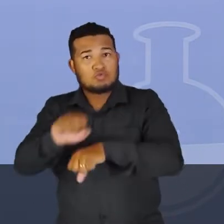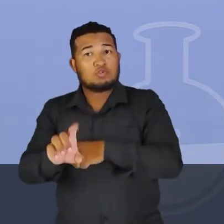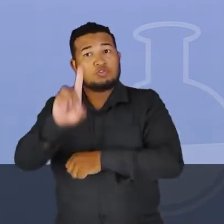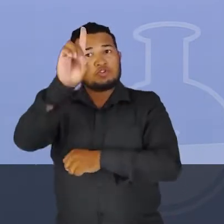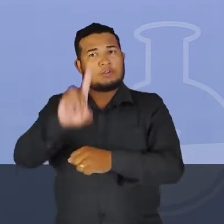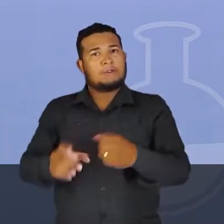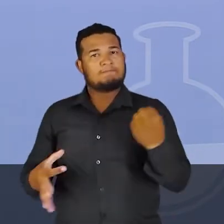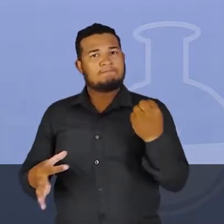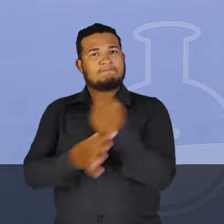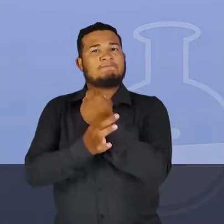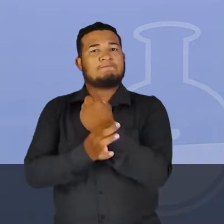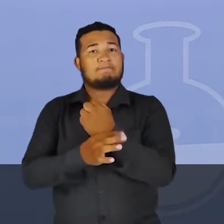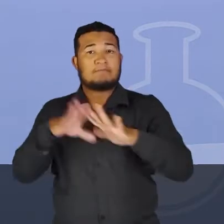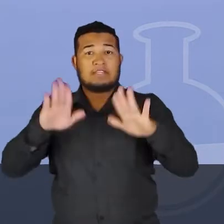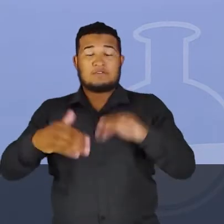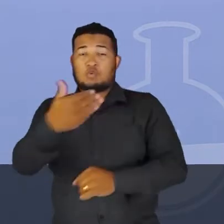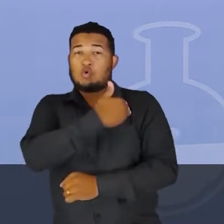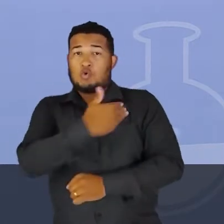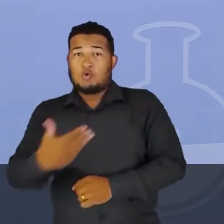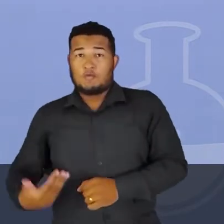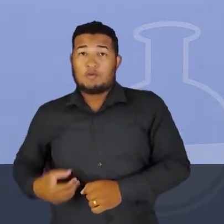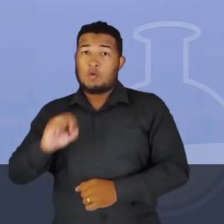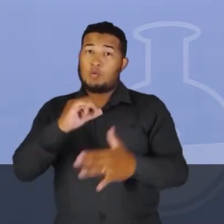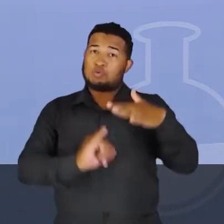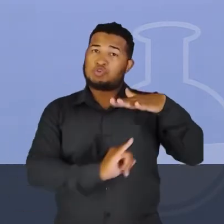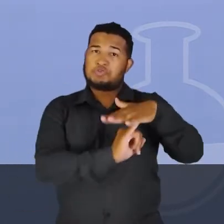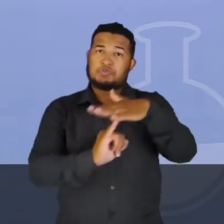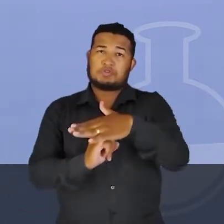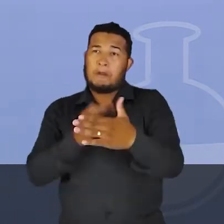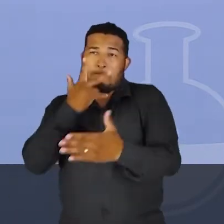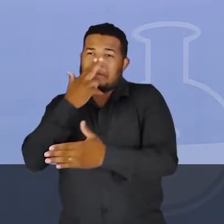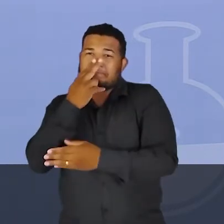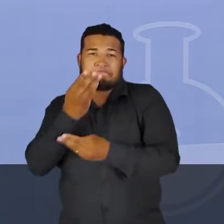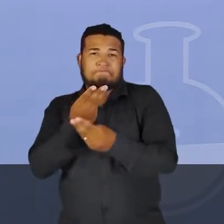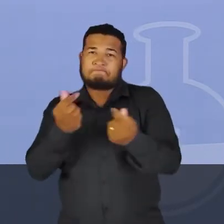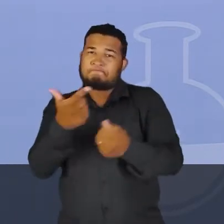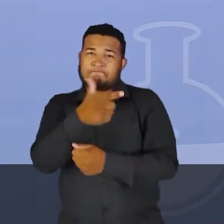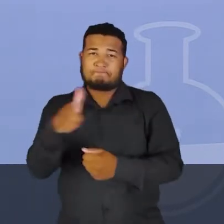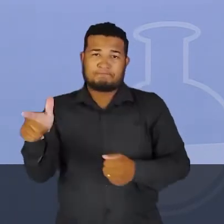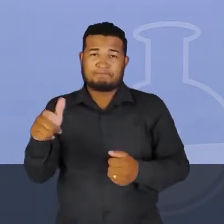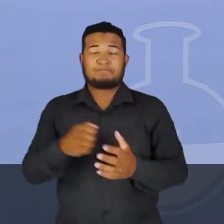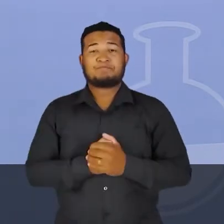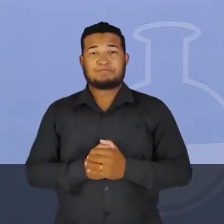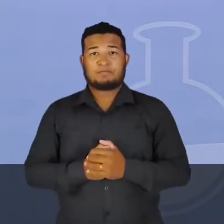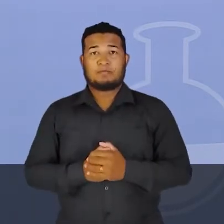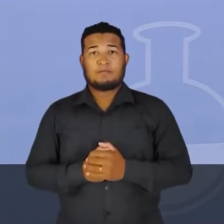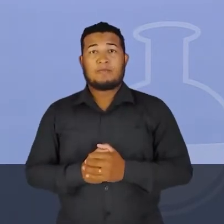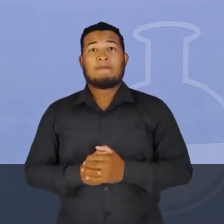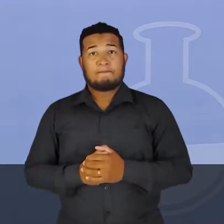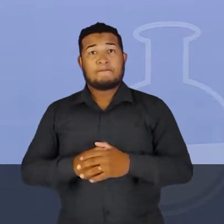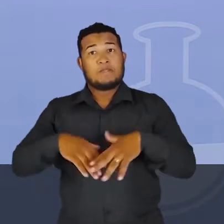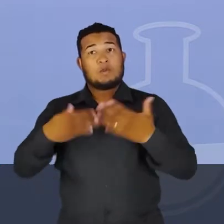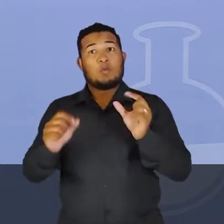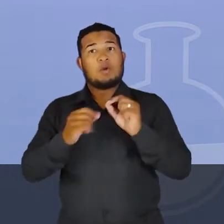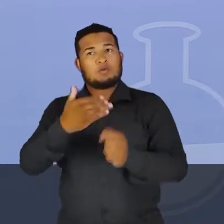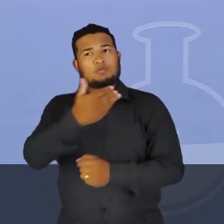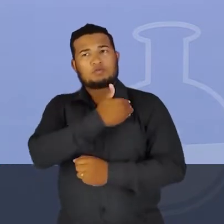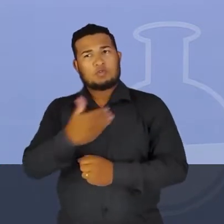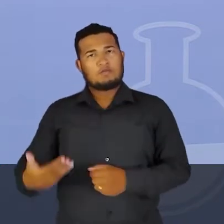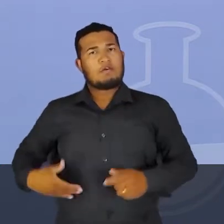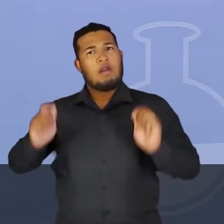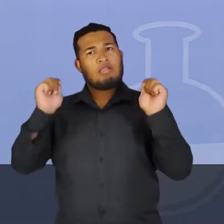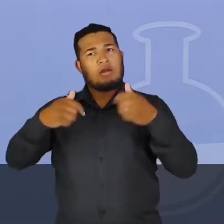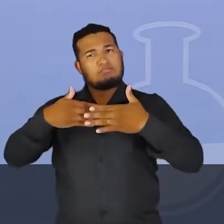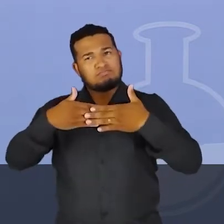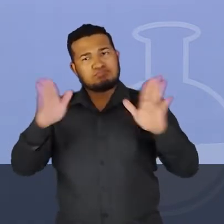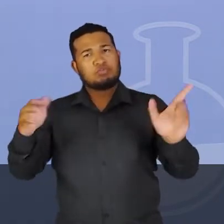que muitas vezes o Estado ou as instituições não estão garantindo, ok? Então, quando o Estado está mais aberto às